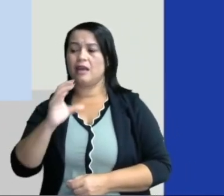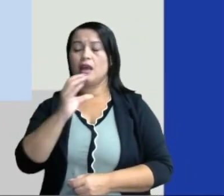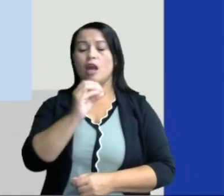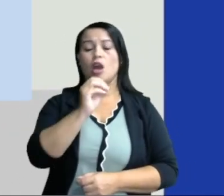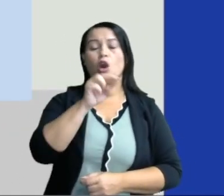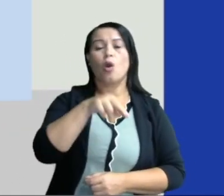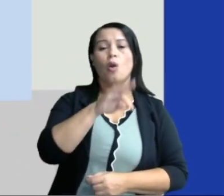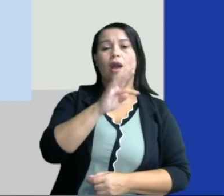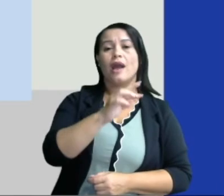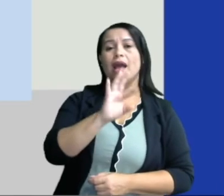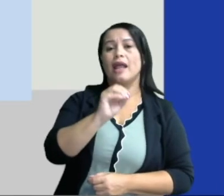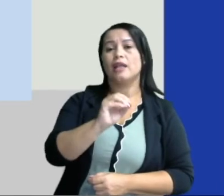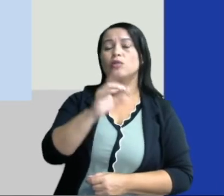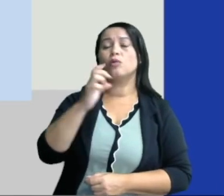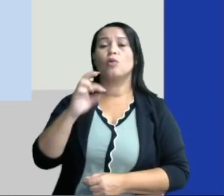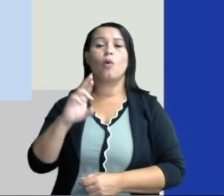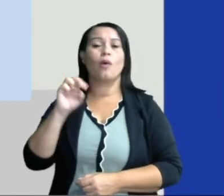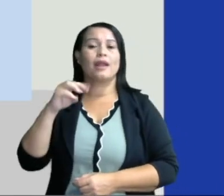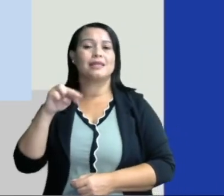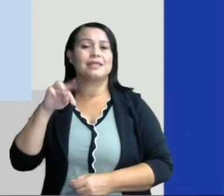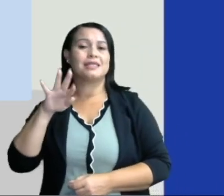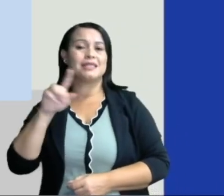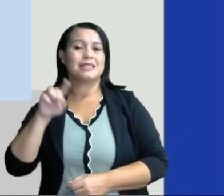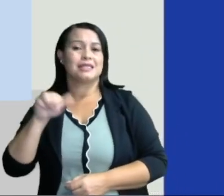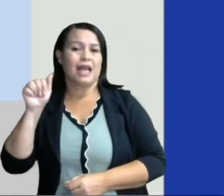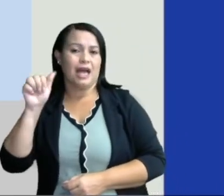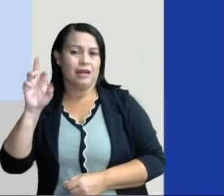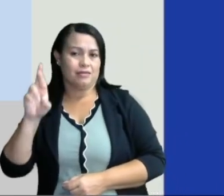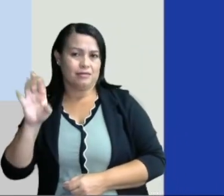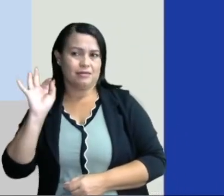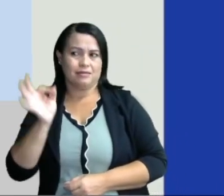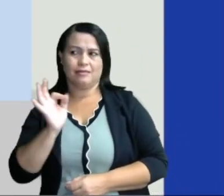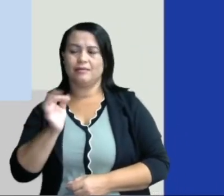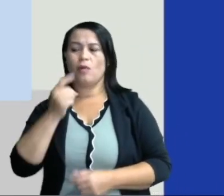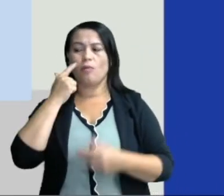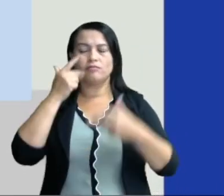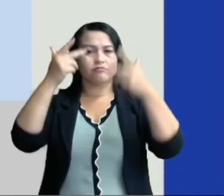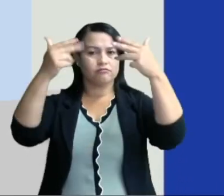e concreto, concretizar.